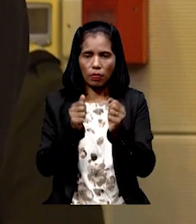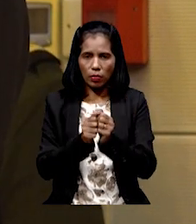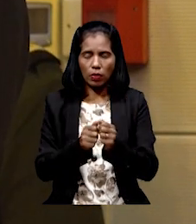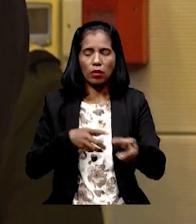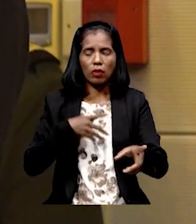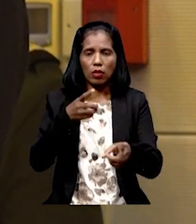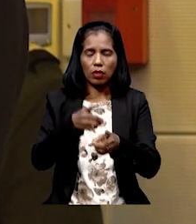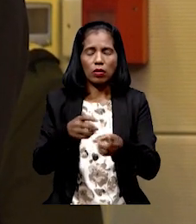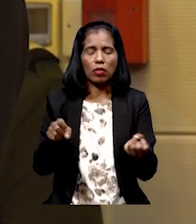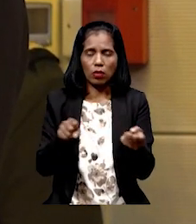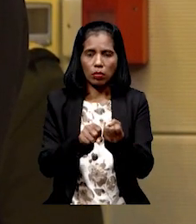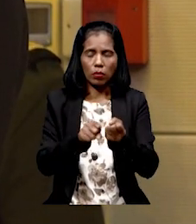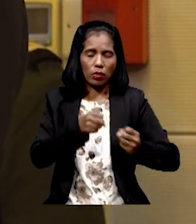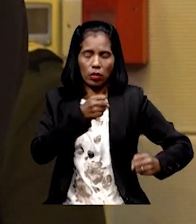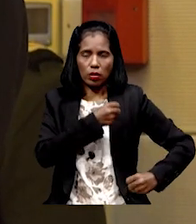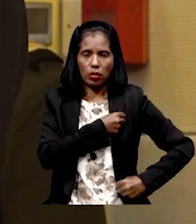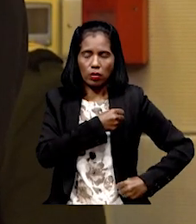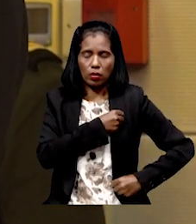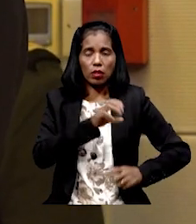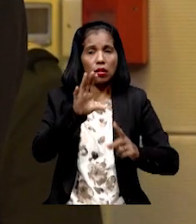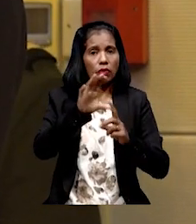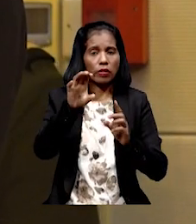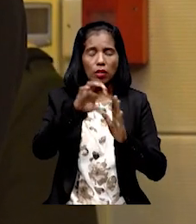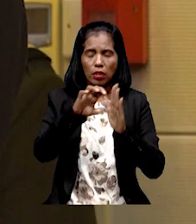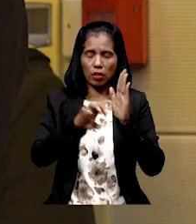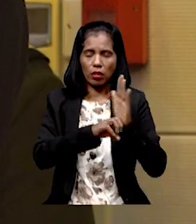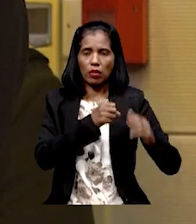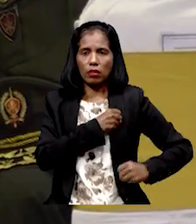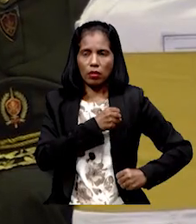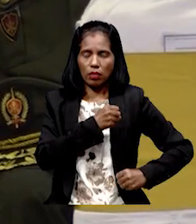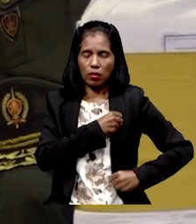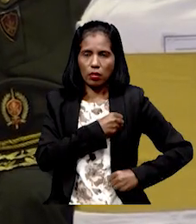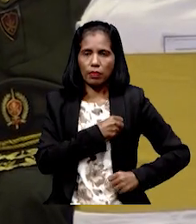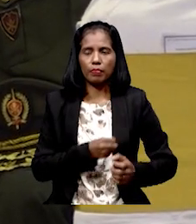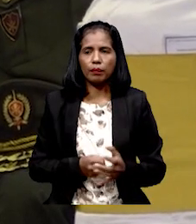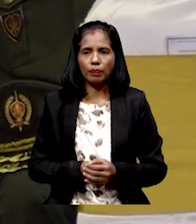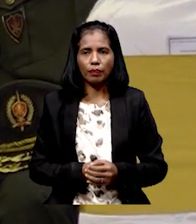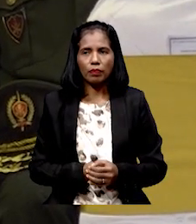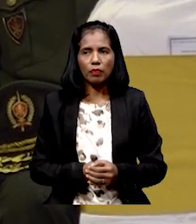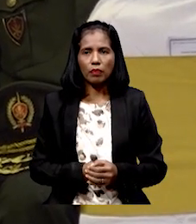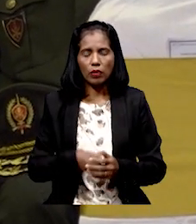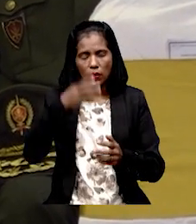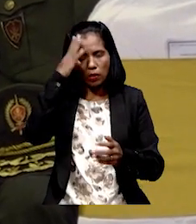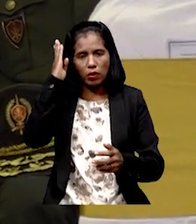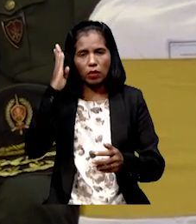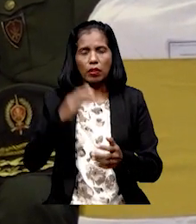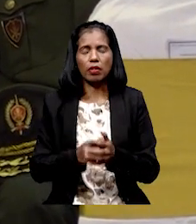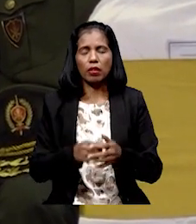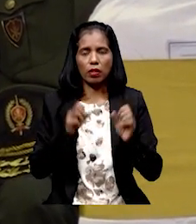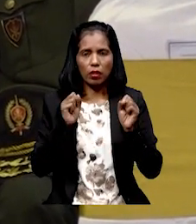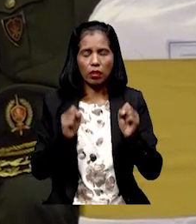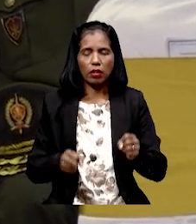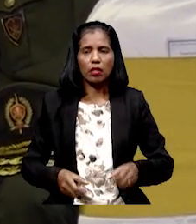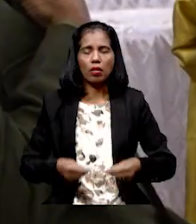no aconselhamento militar ao chefe do Estado-Maior General das Forças Armadas. O senhor general é um oficial prestigiado